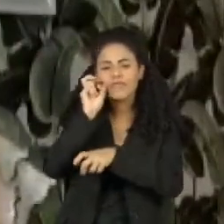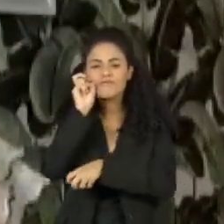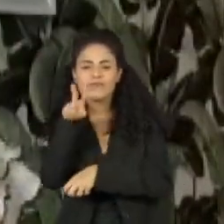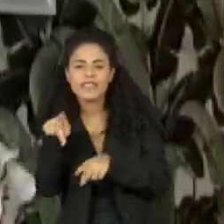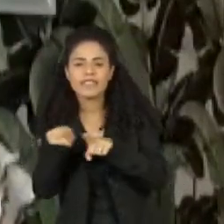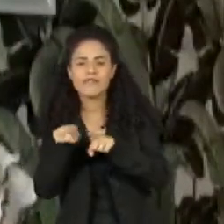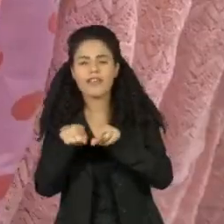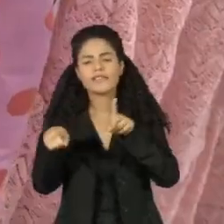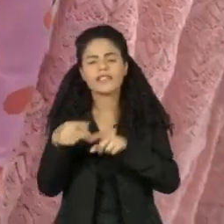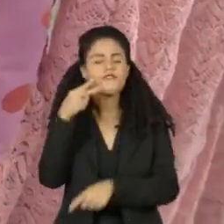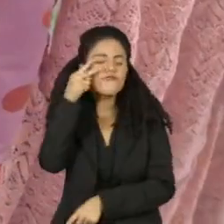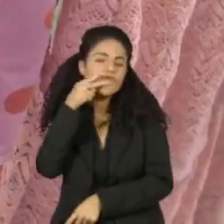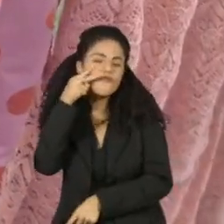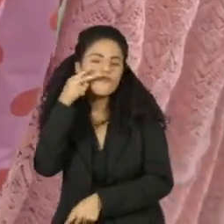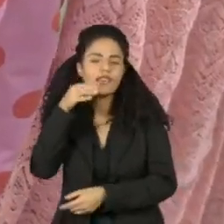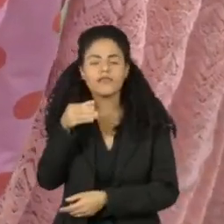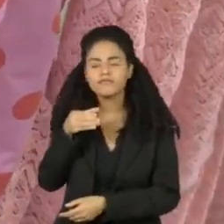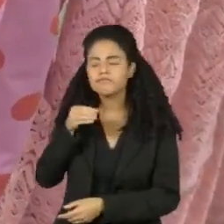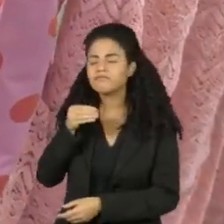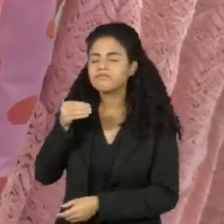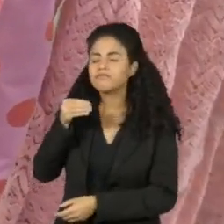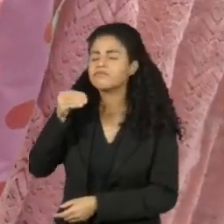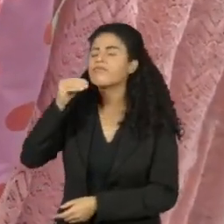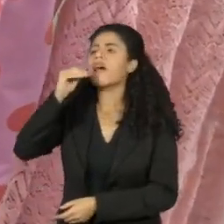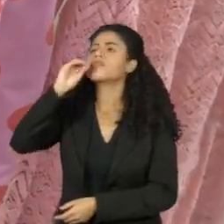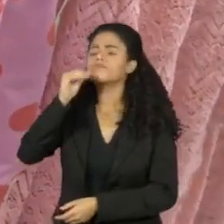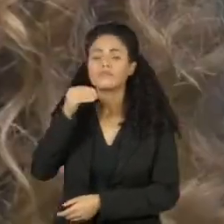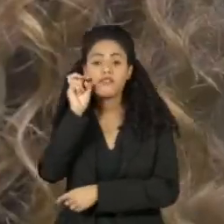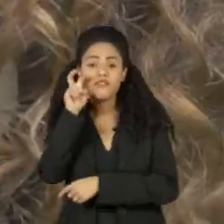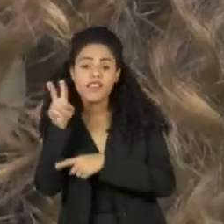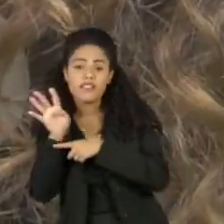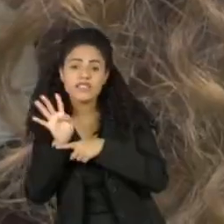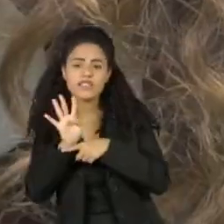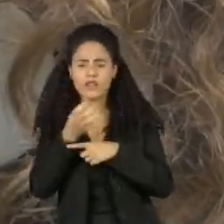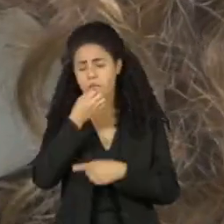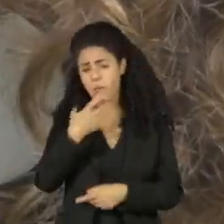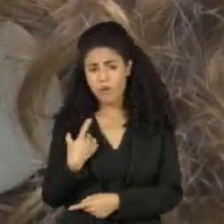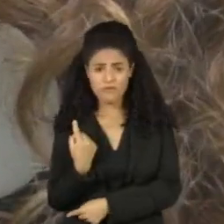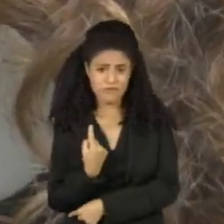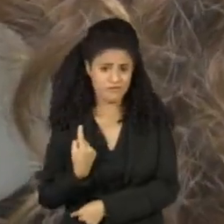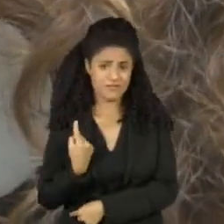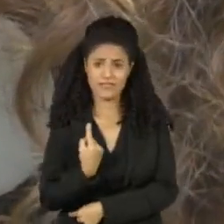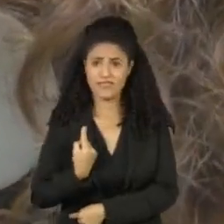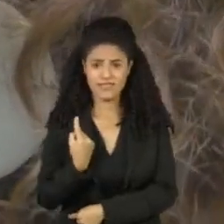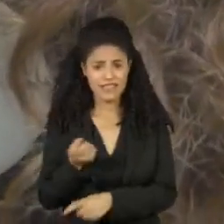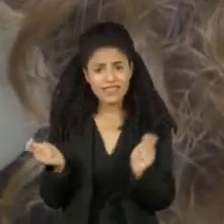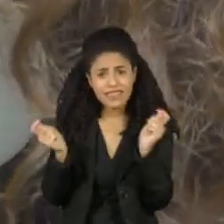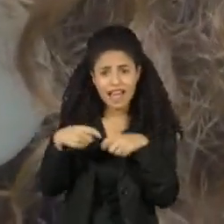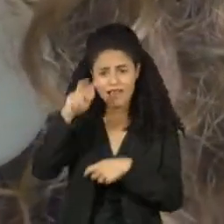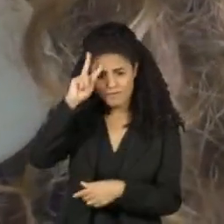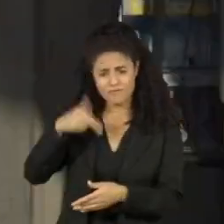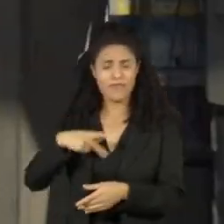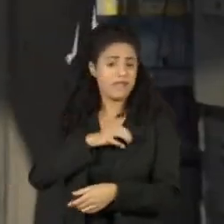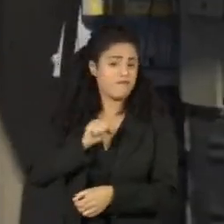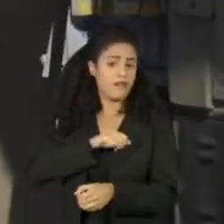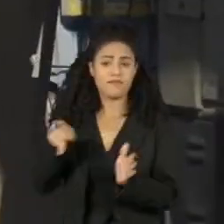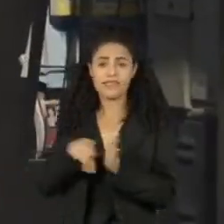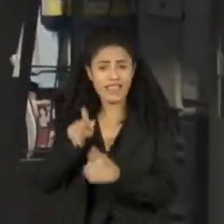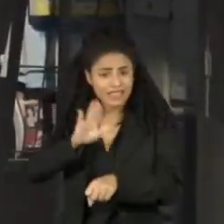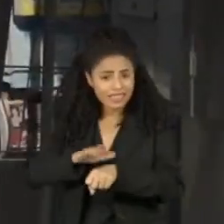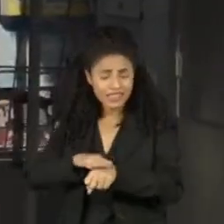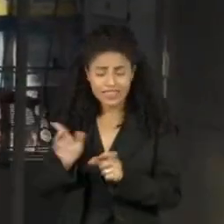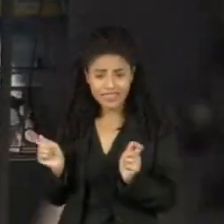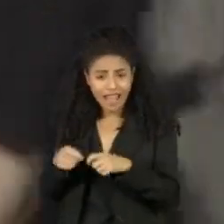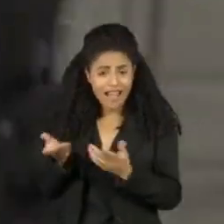uma tacinha de vinho e assisto o filme com vinho. Isso é um jeito de fazer amor comigo mesma.